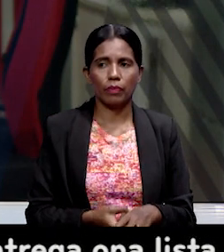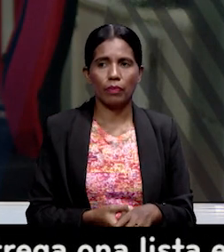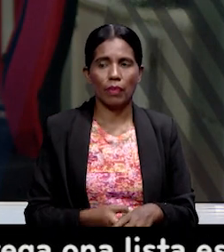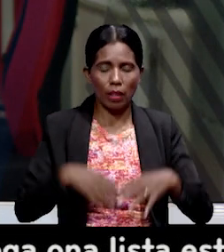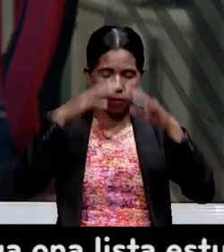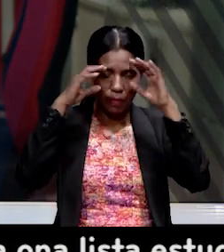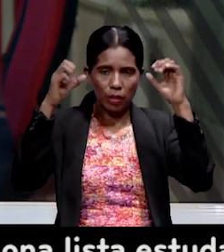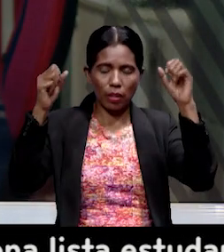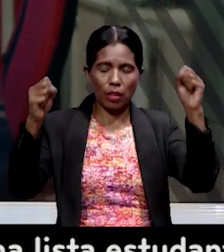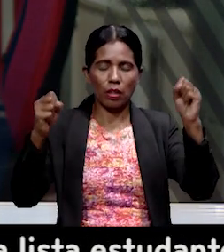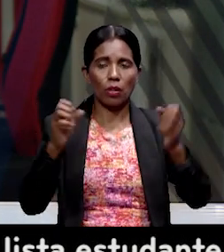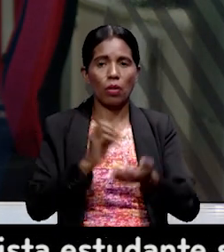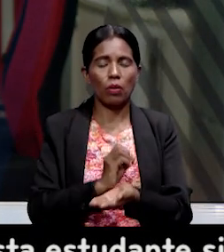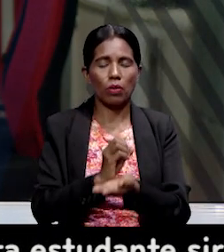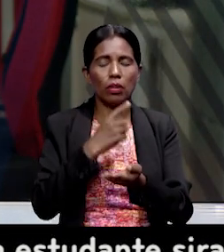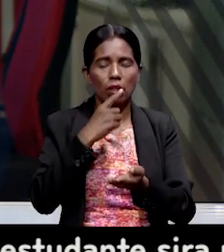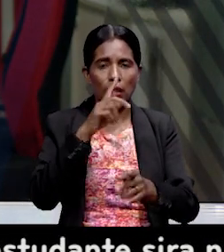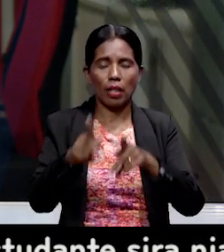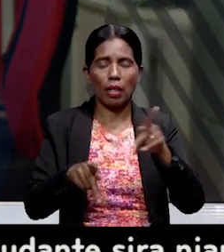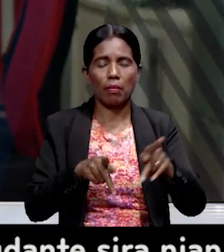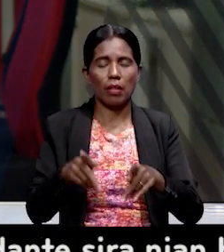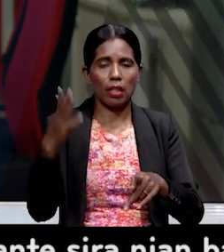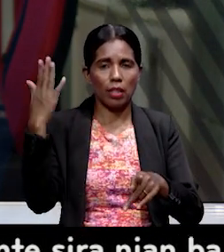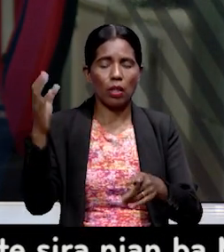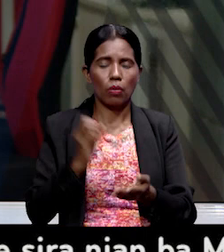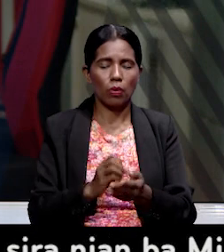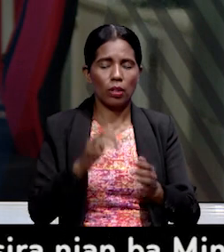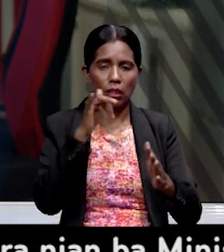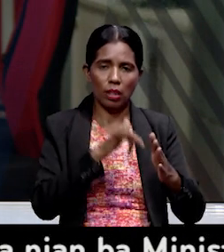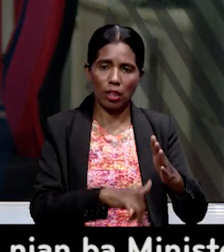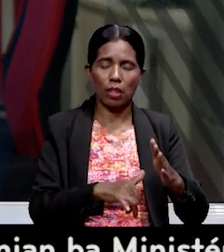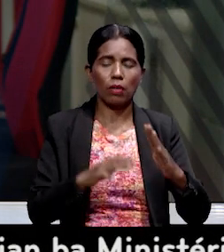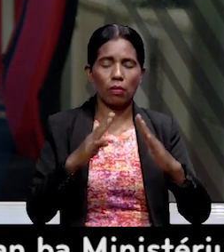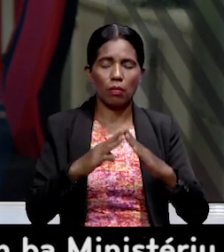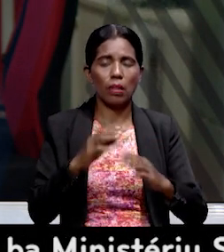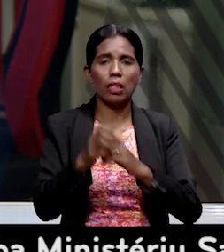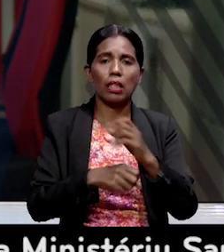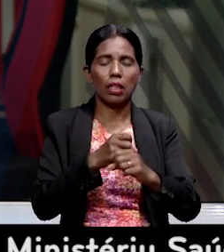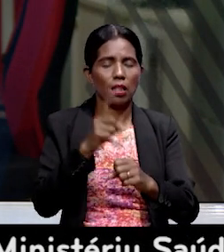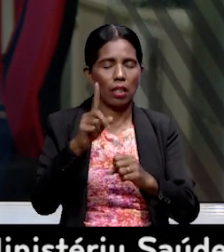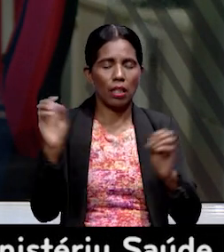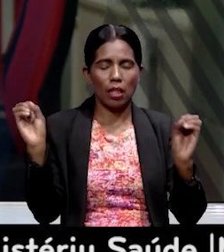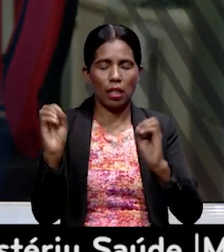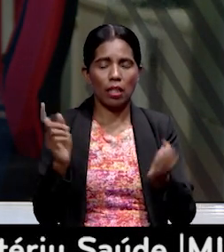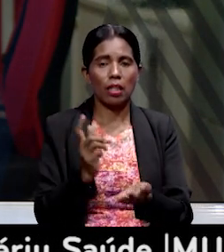Presidente Autoridade Raioa Ateten, Comunidade Raioa Isola Ang, Tinangidaona, Tabalaia Transporte Marítima.